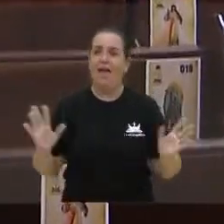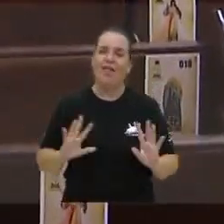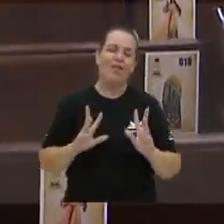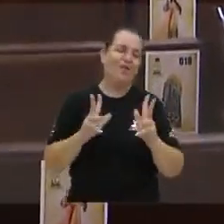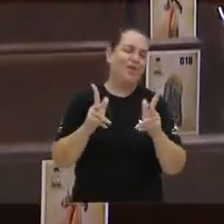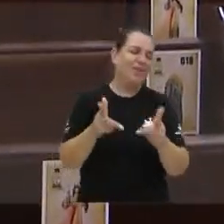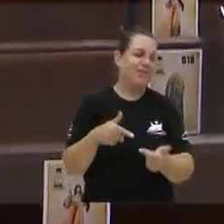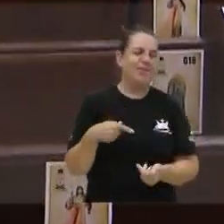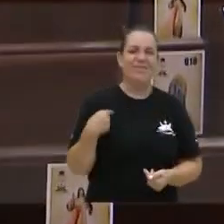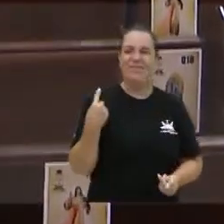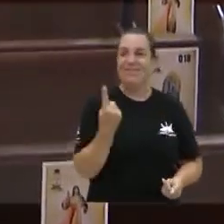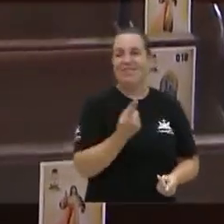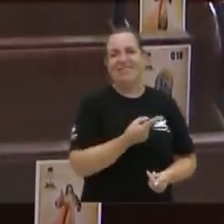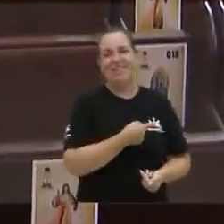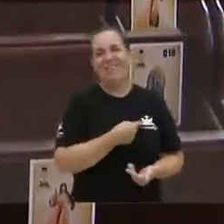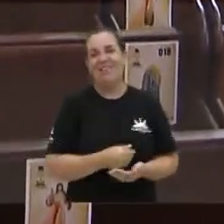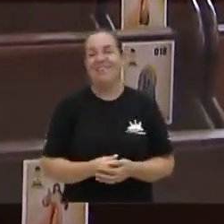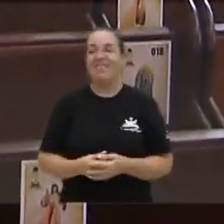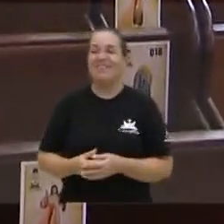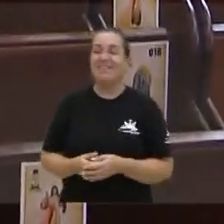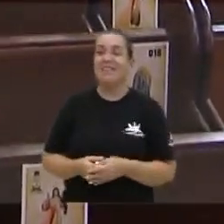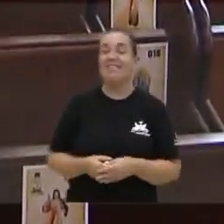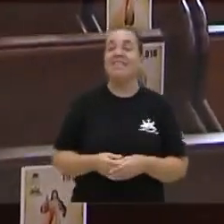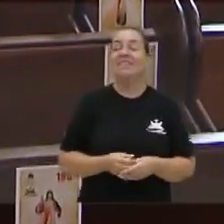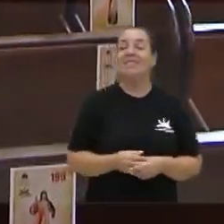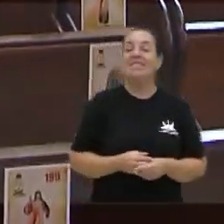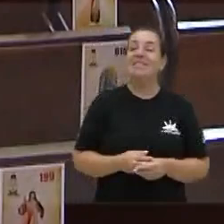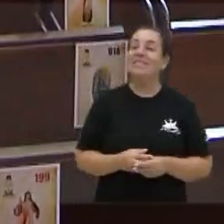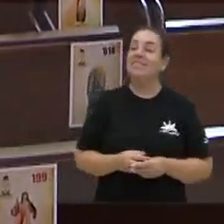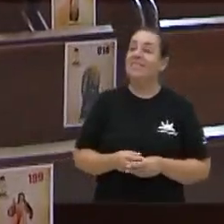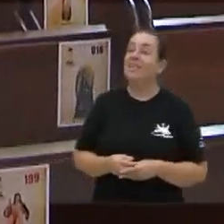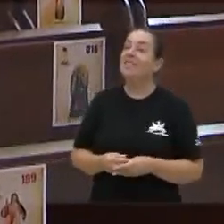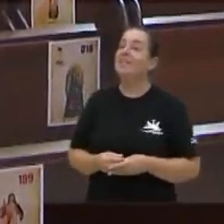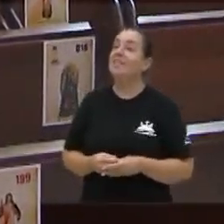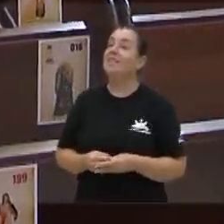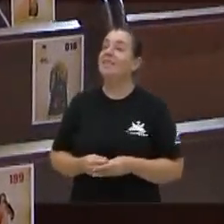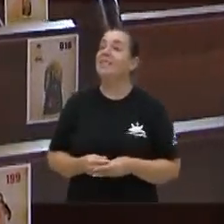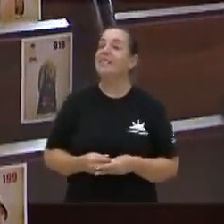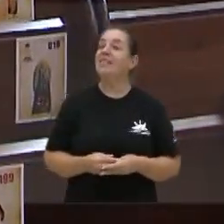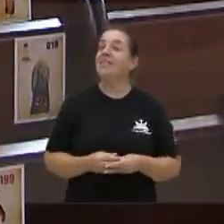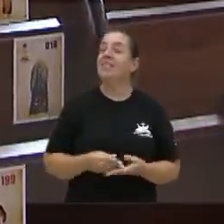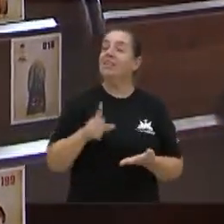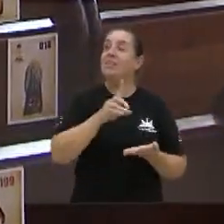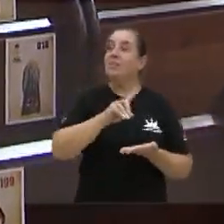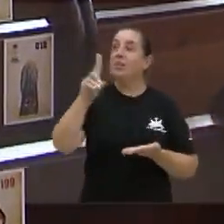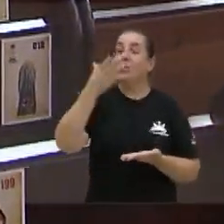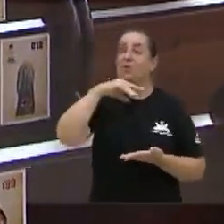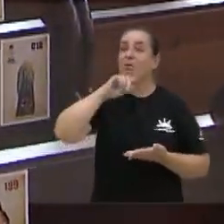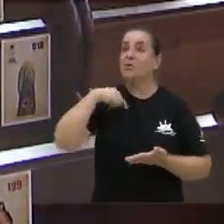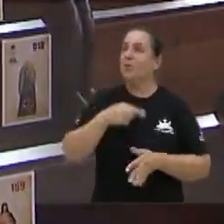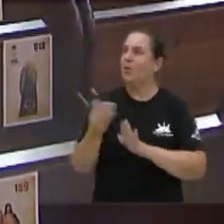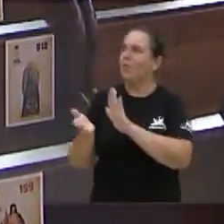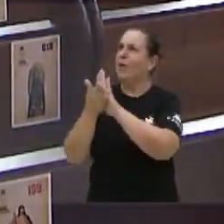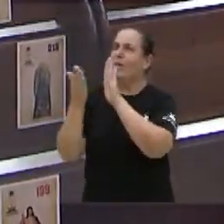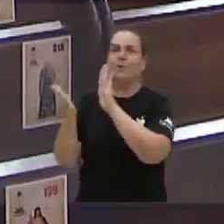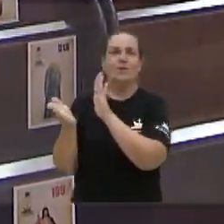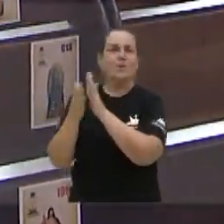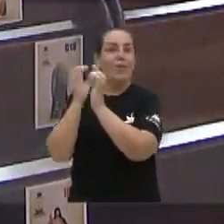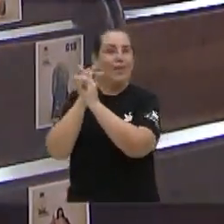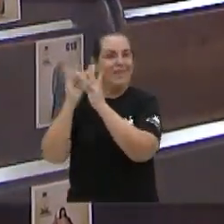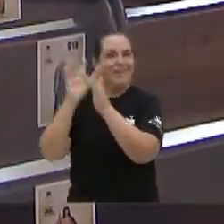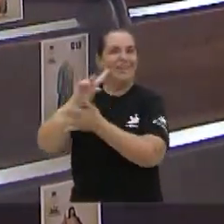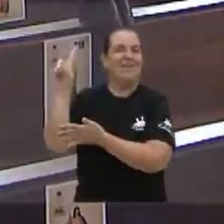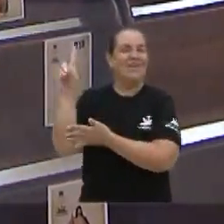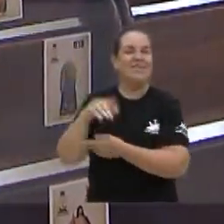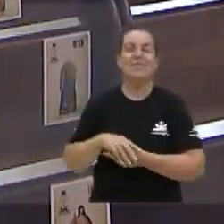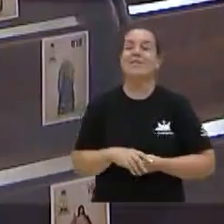terra todos nós. Deus e Pai, nós vos louvamos.